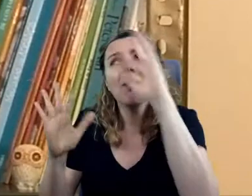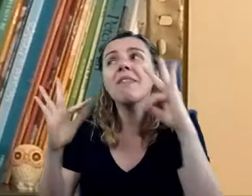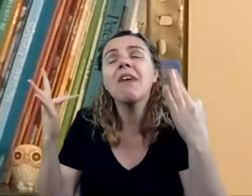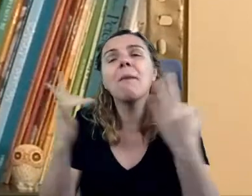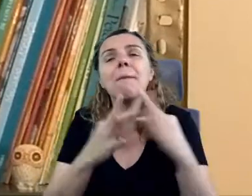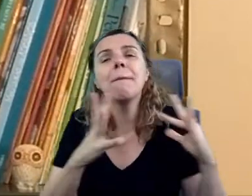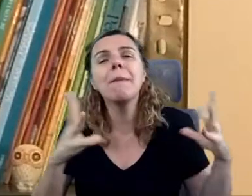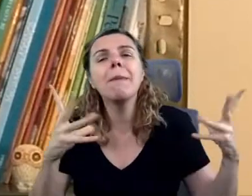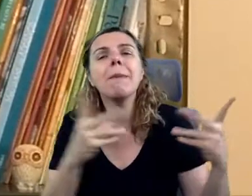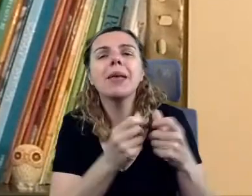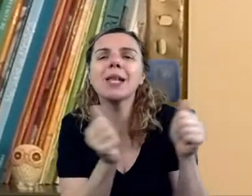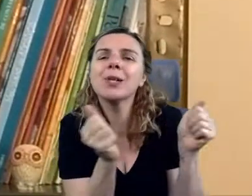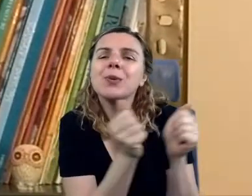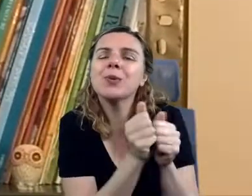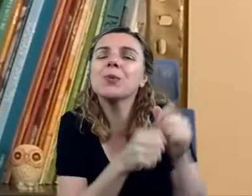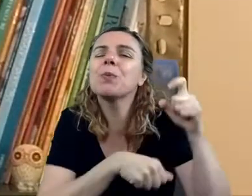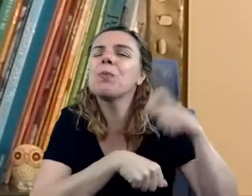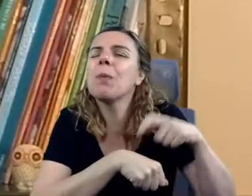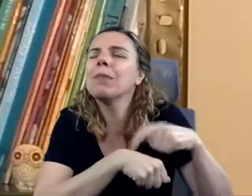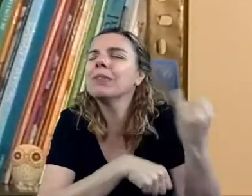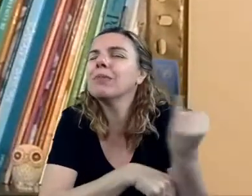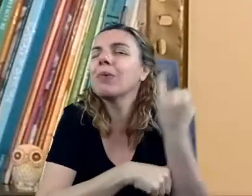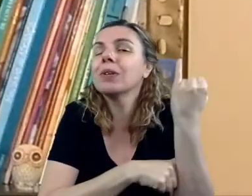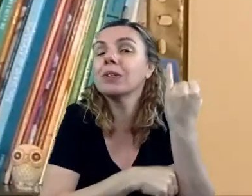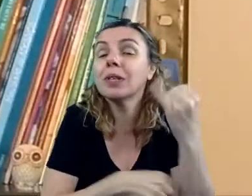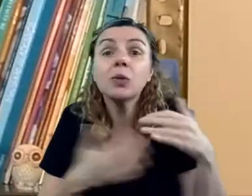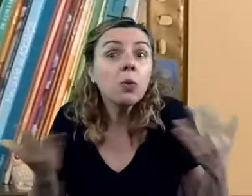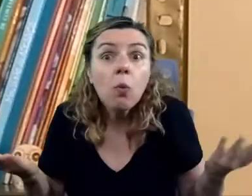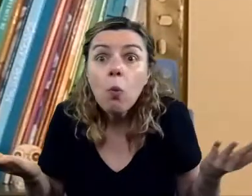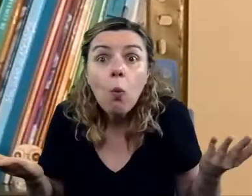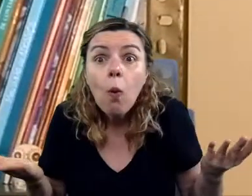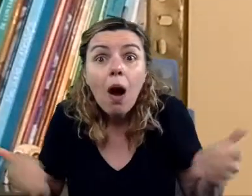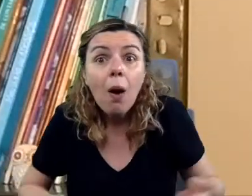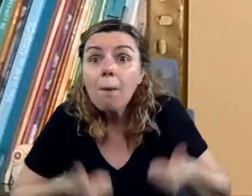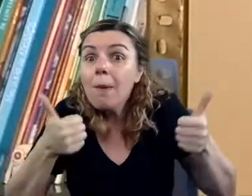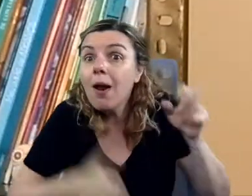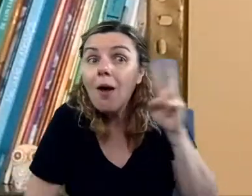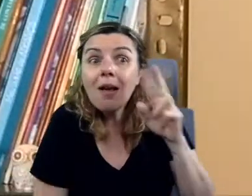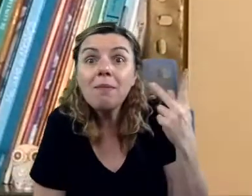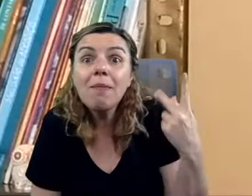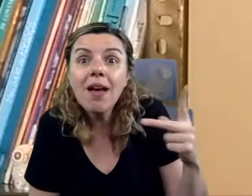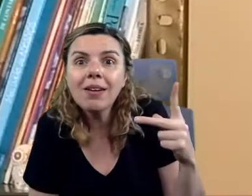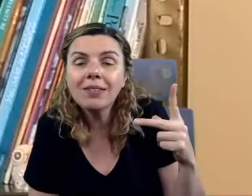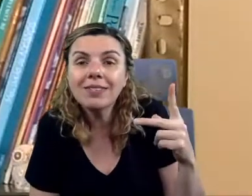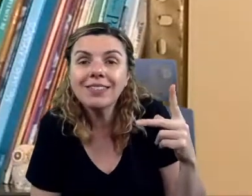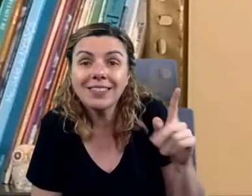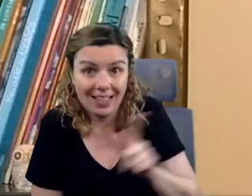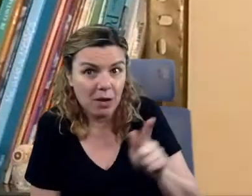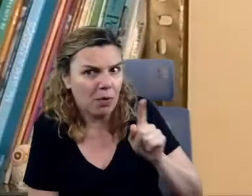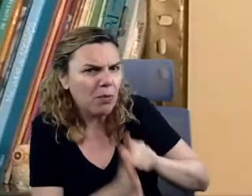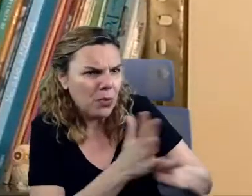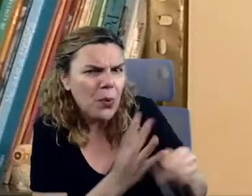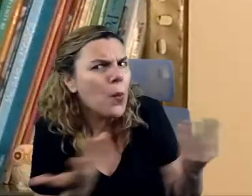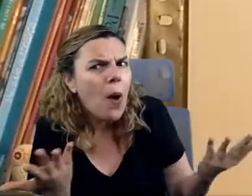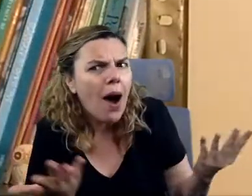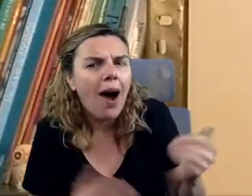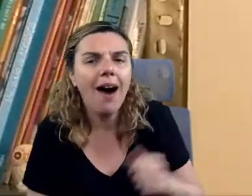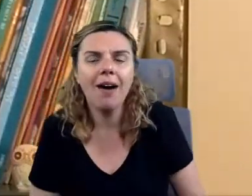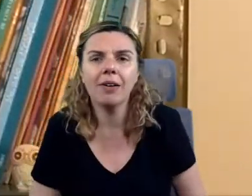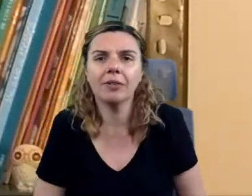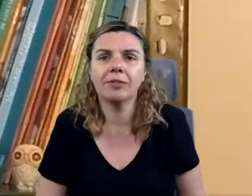todos passado juntos. E qual foi? Qual foi a sua melhor lembrança? Gabriel